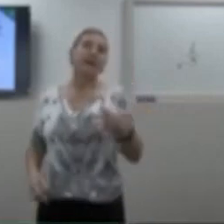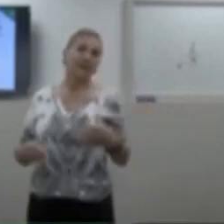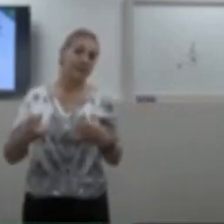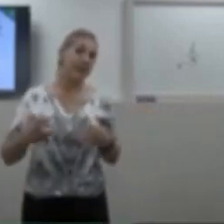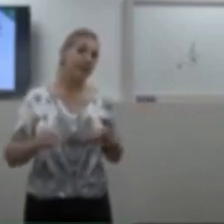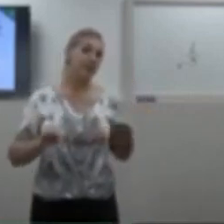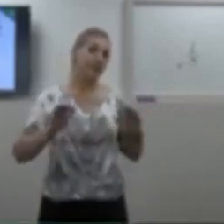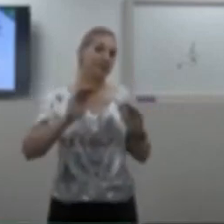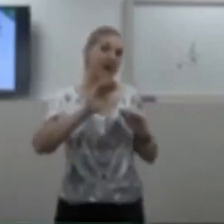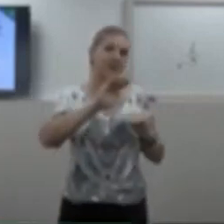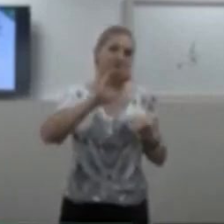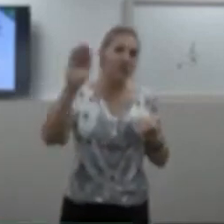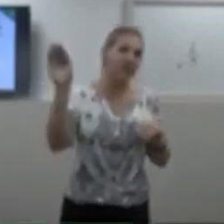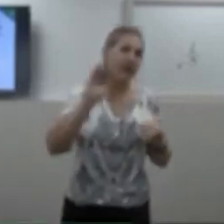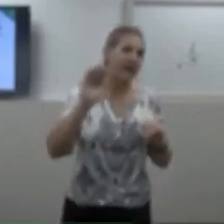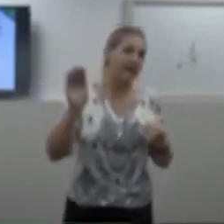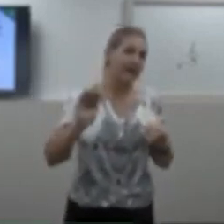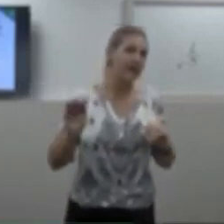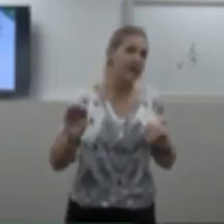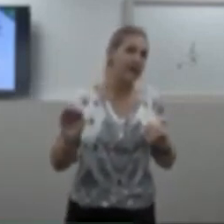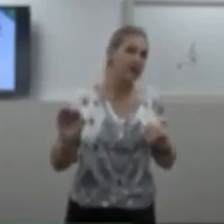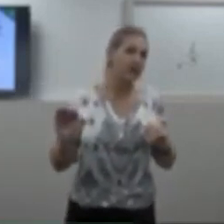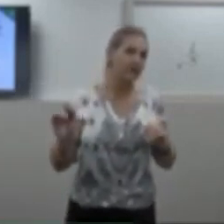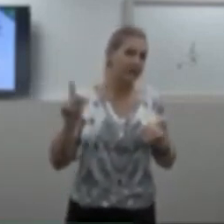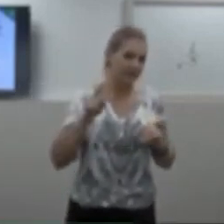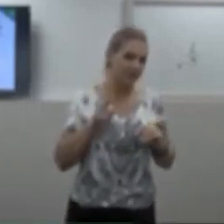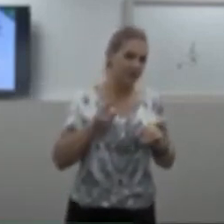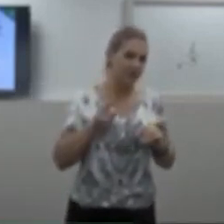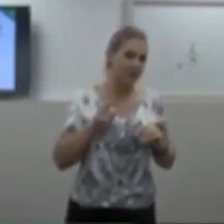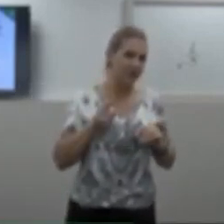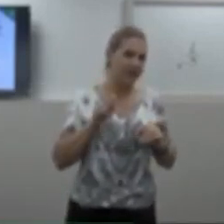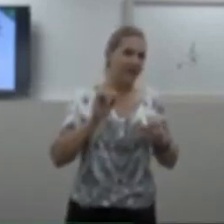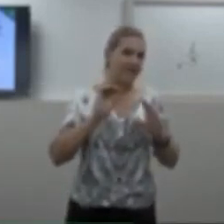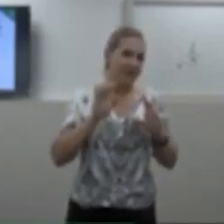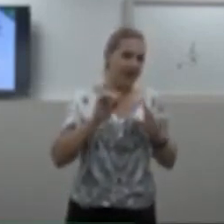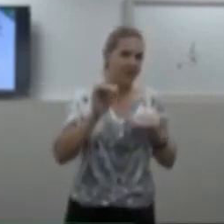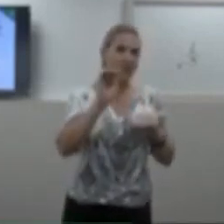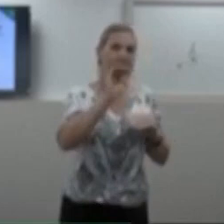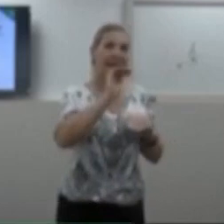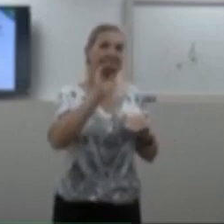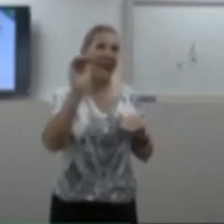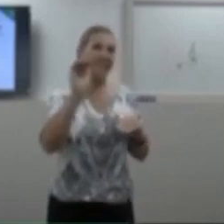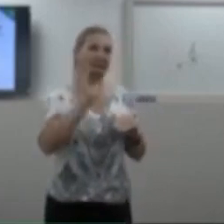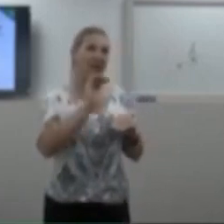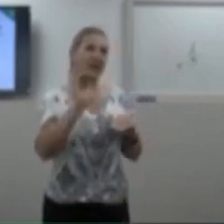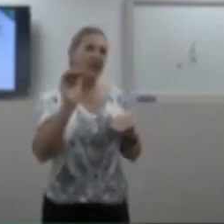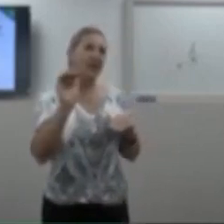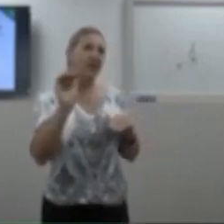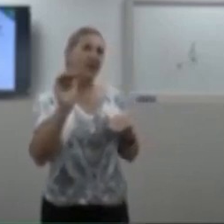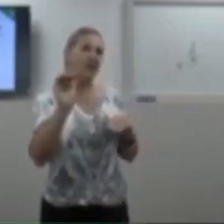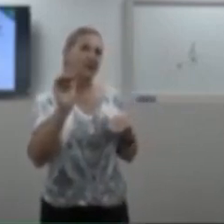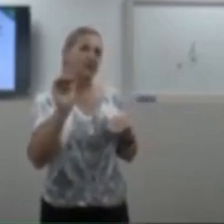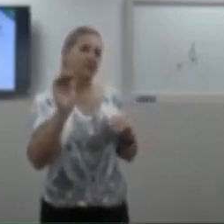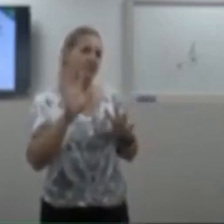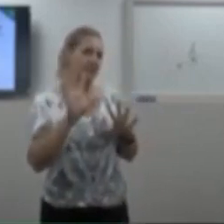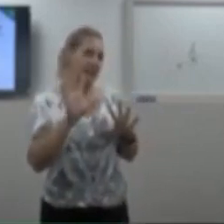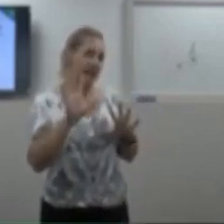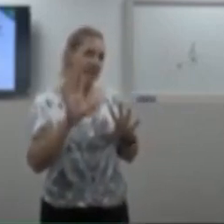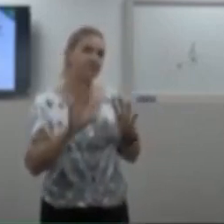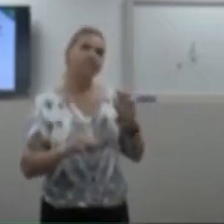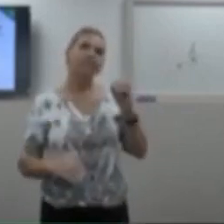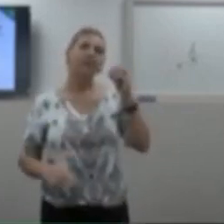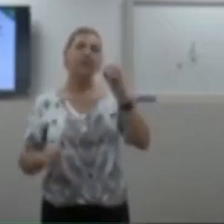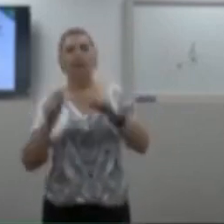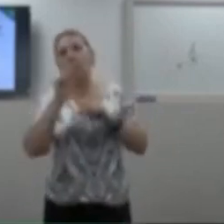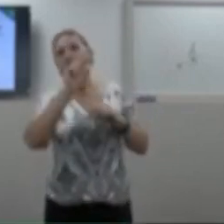dístico. E lembrando, verso é cada linha, né, gente? Lembram disso? Verso é cada linha,